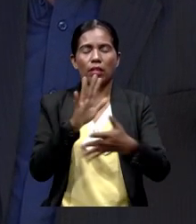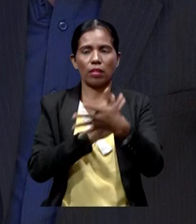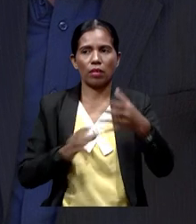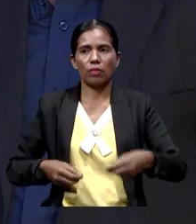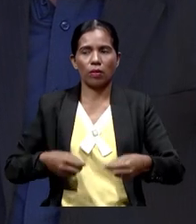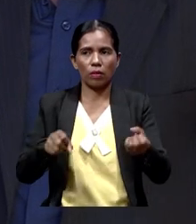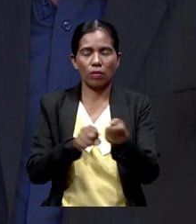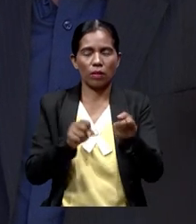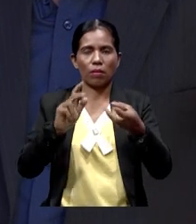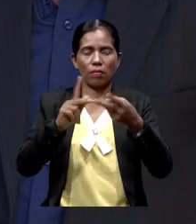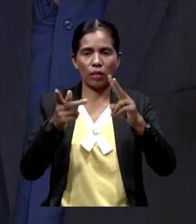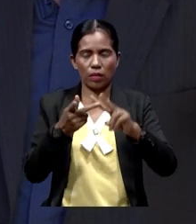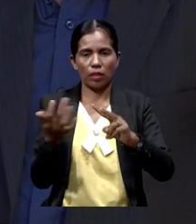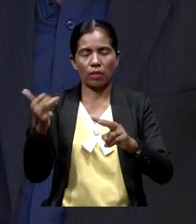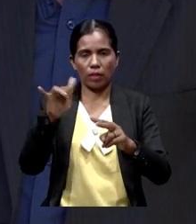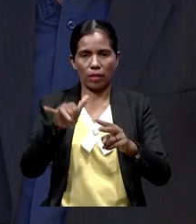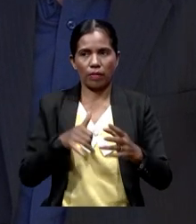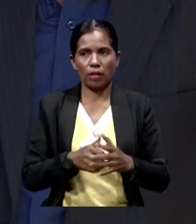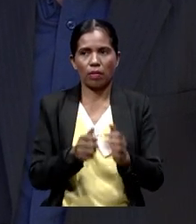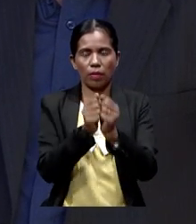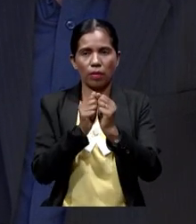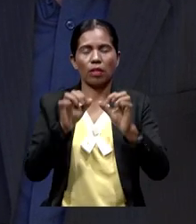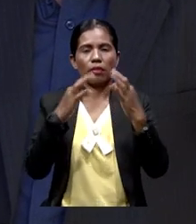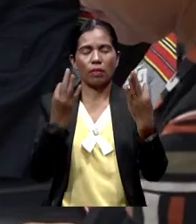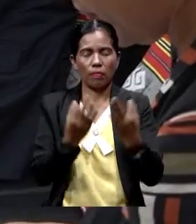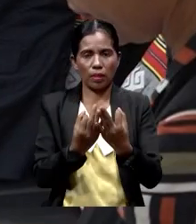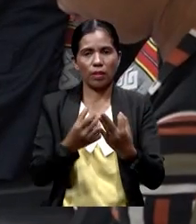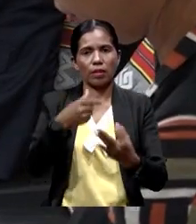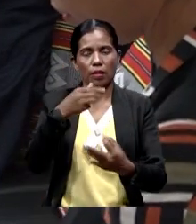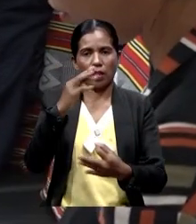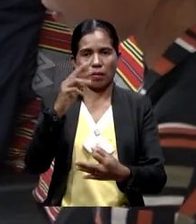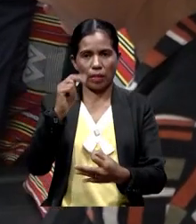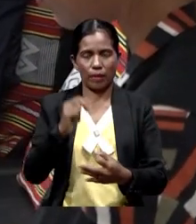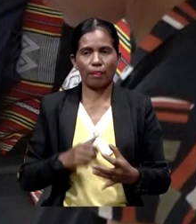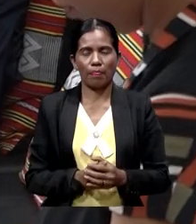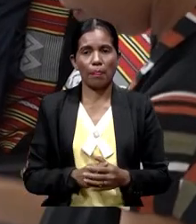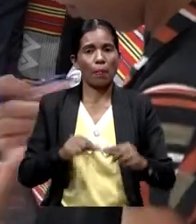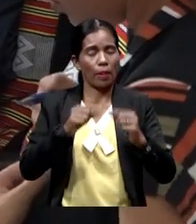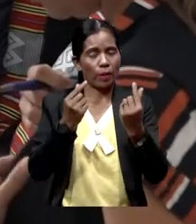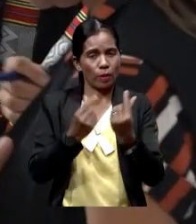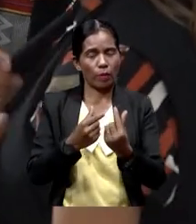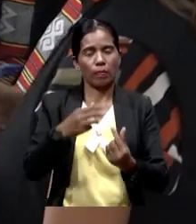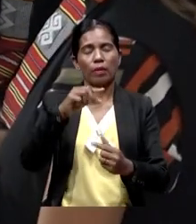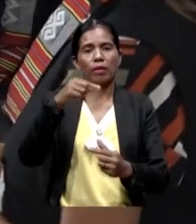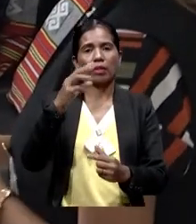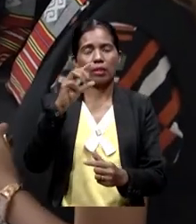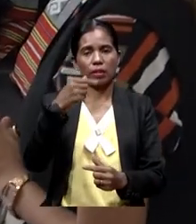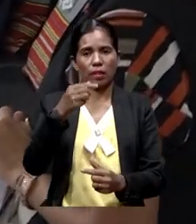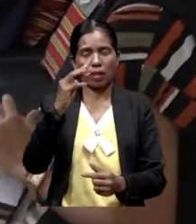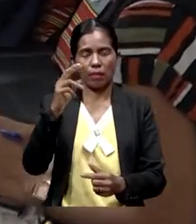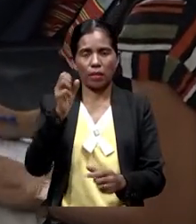do parceiro e patrocinador seriano, muito com a família do Gemen. Grupo Mídia Nacional lança